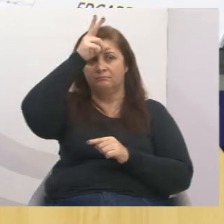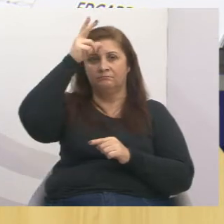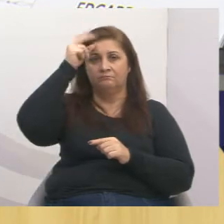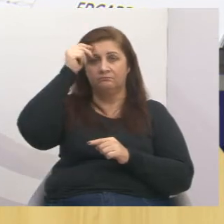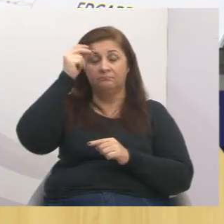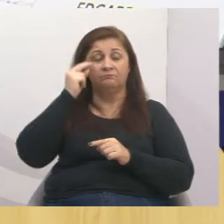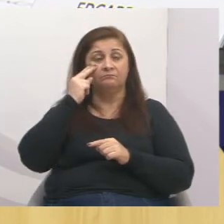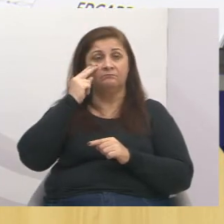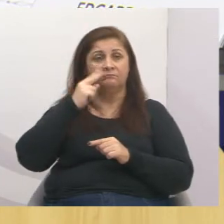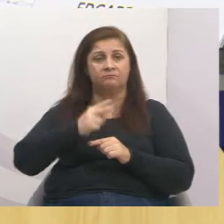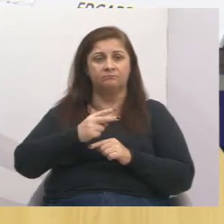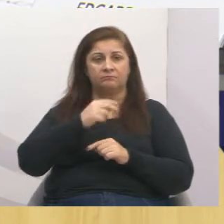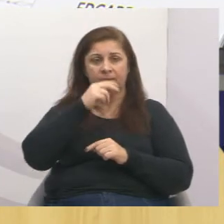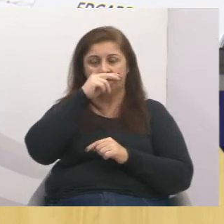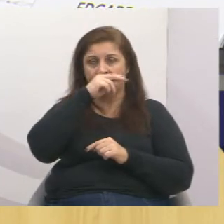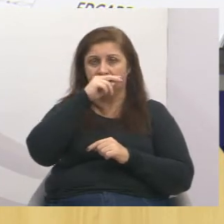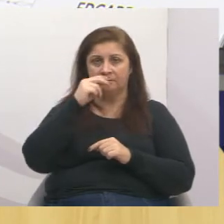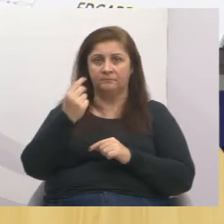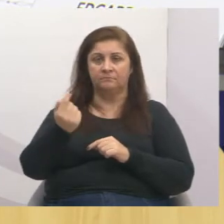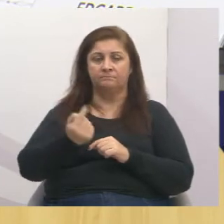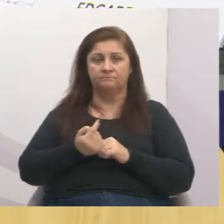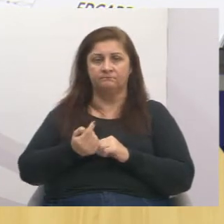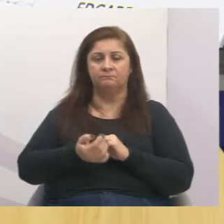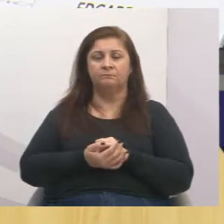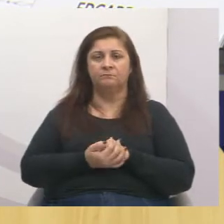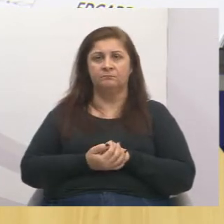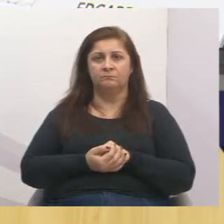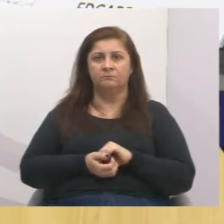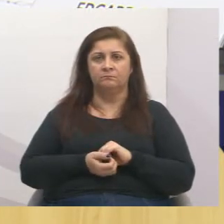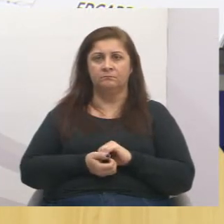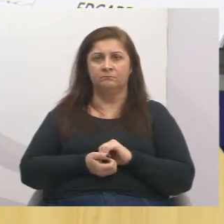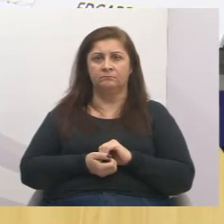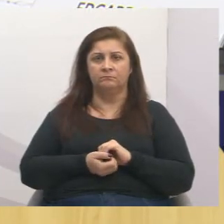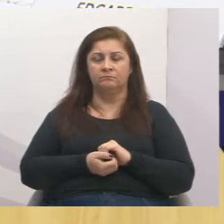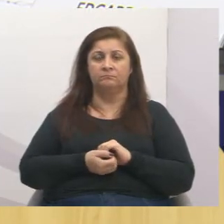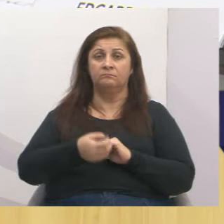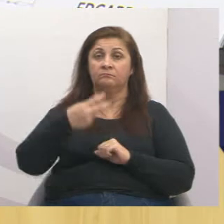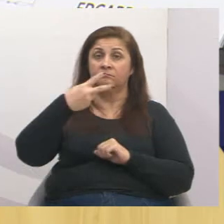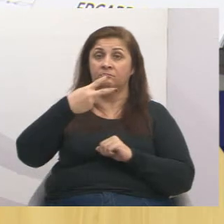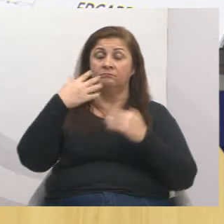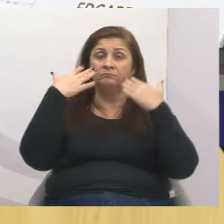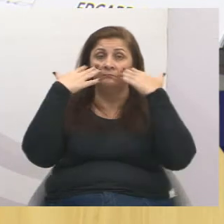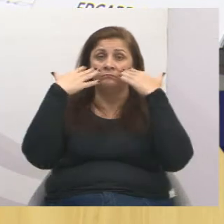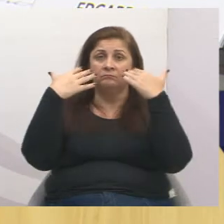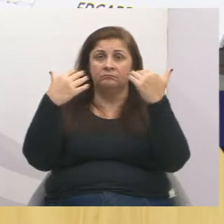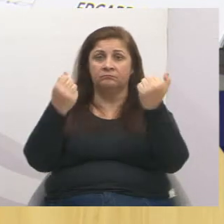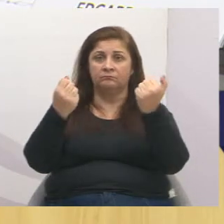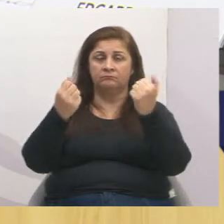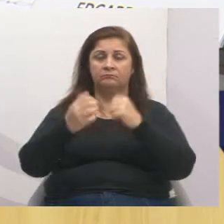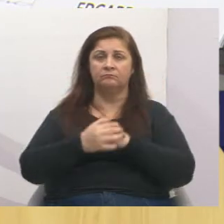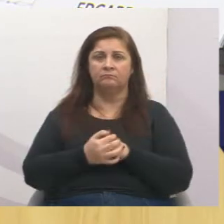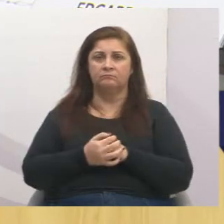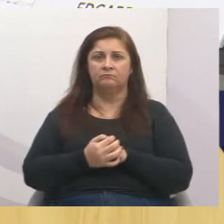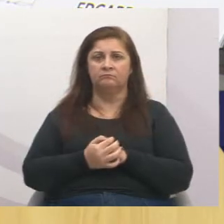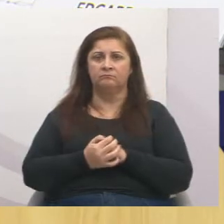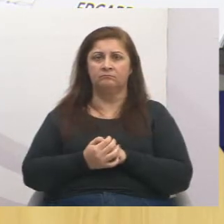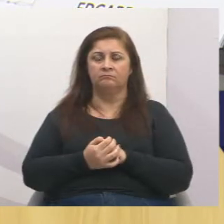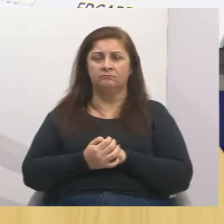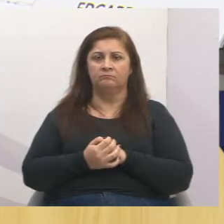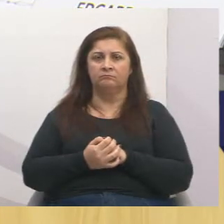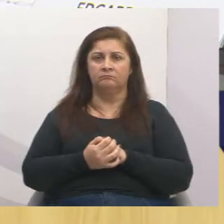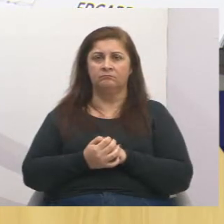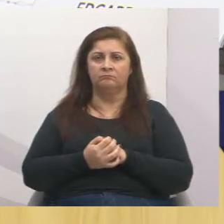ouvindo, que vem em 2 audiências públicas